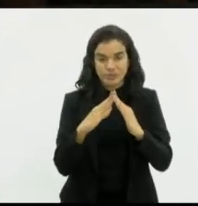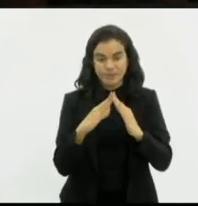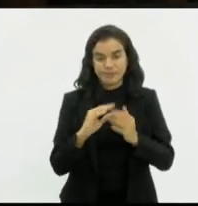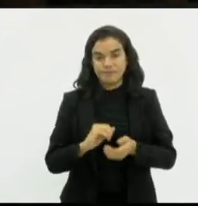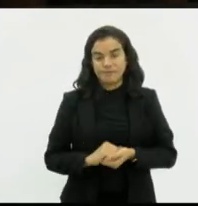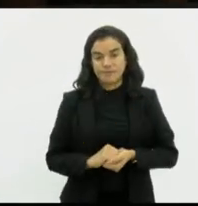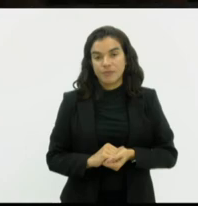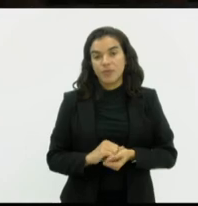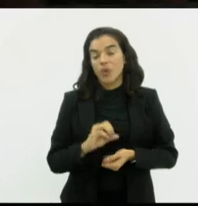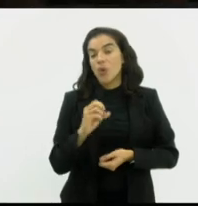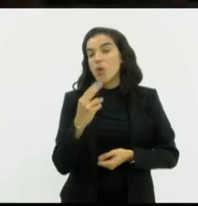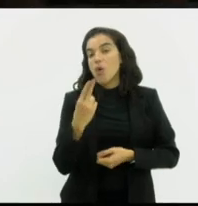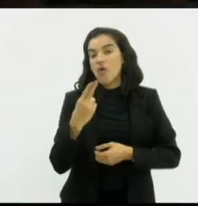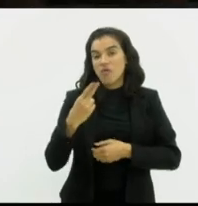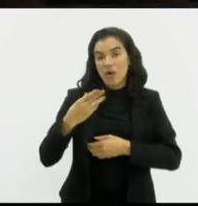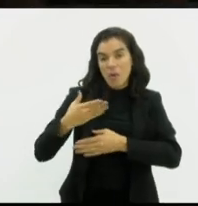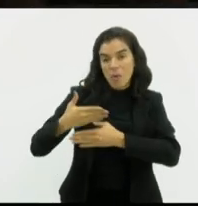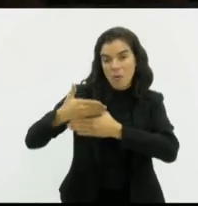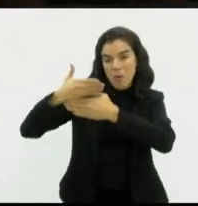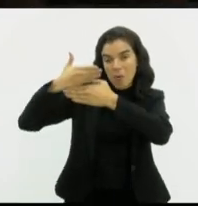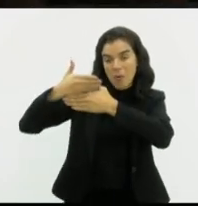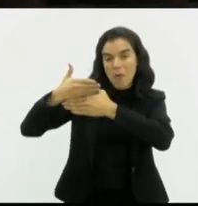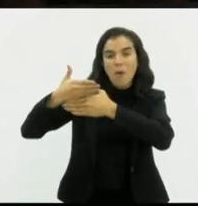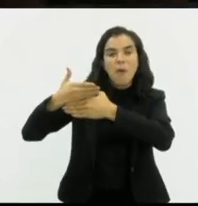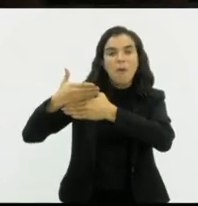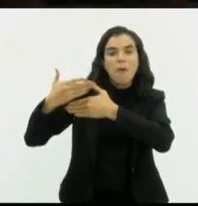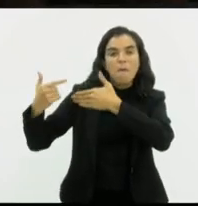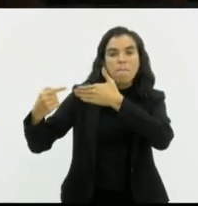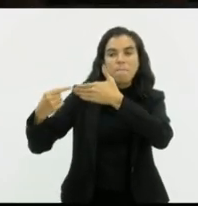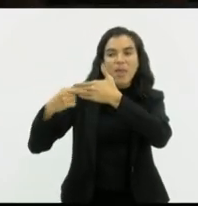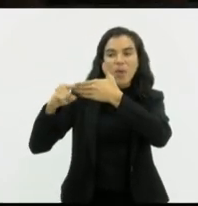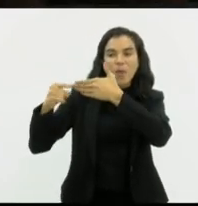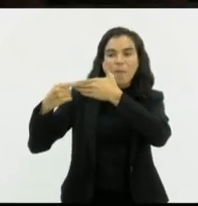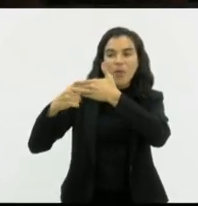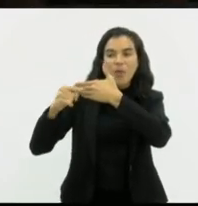Ou vamos blindar todos os carros? Impossível, isso custa dinheiro.